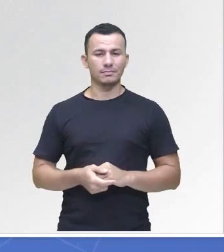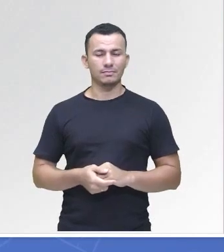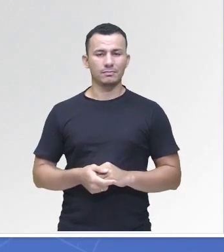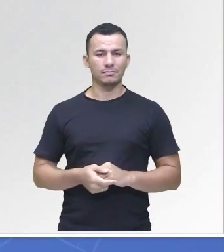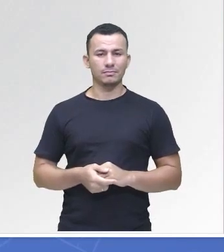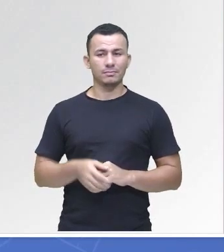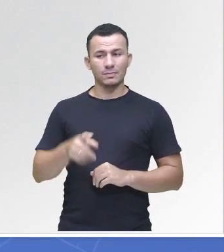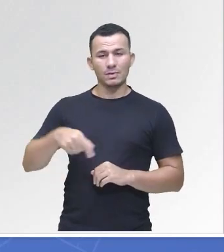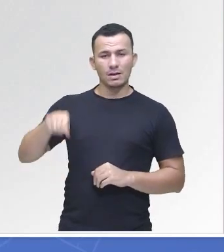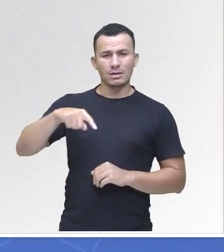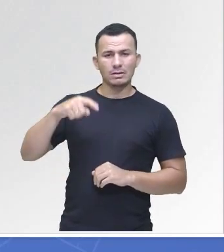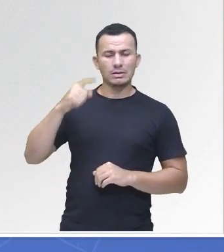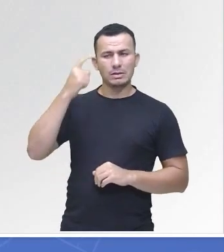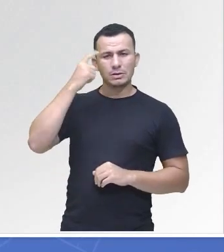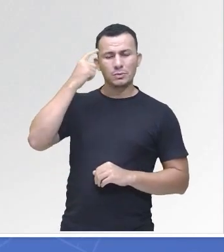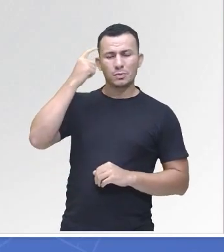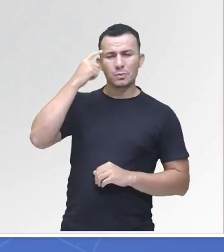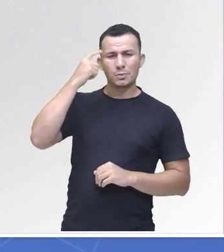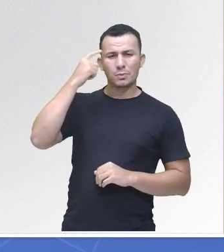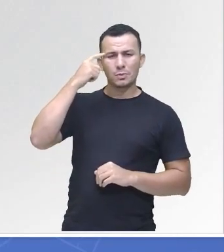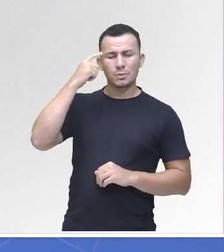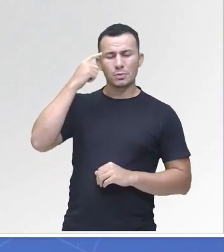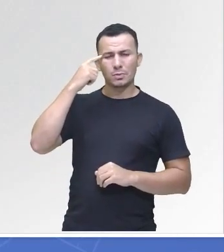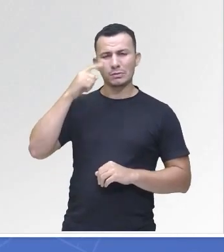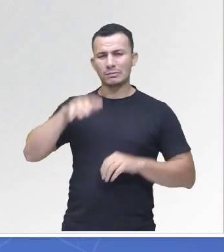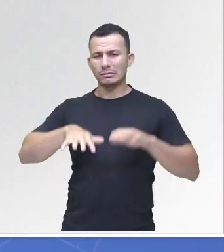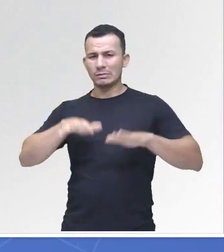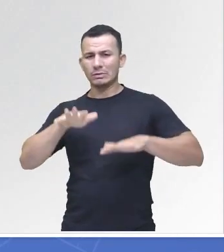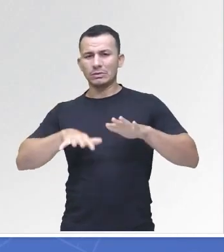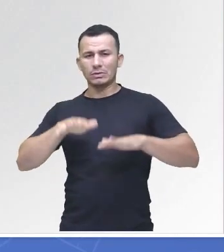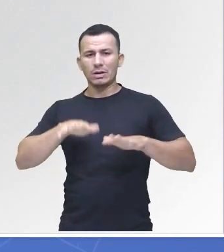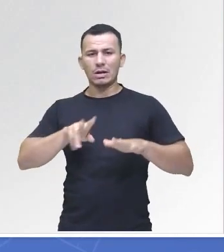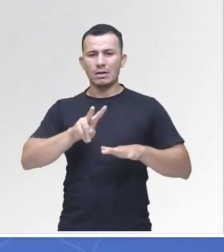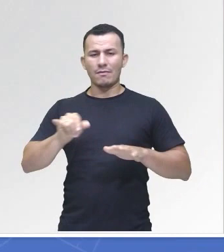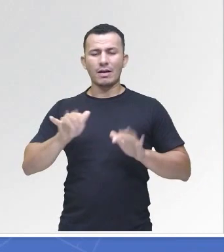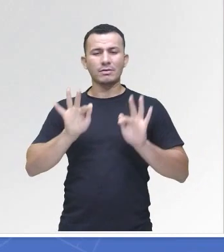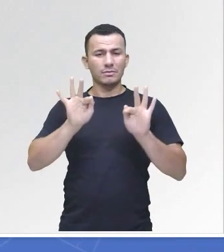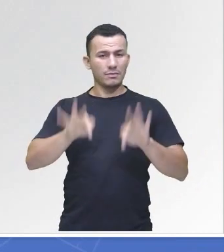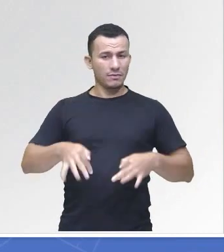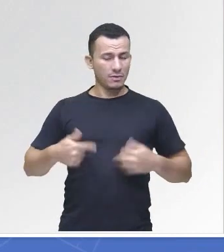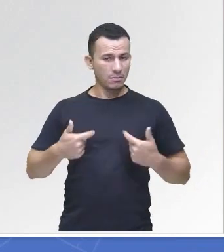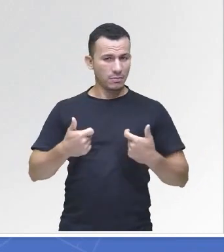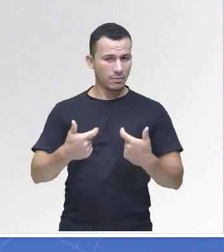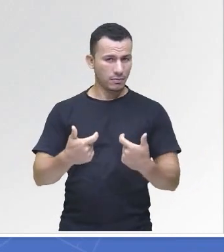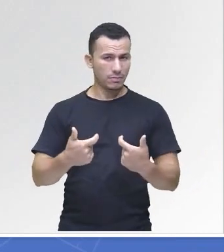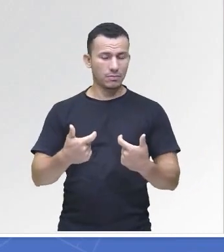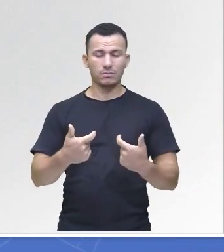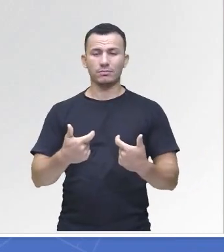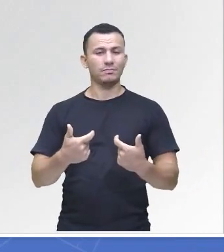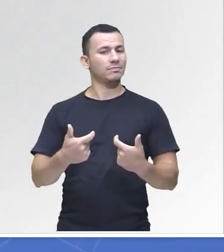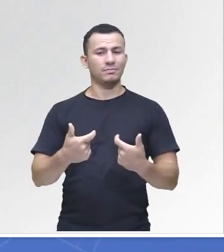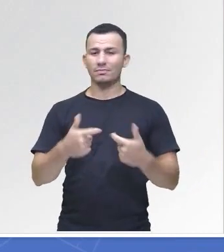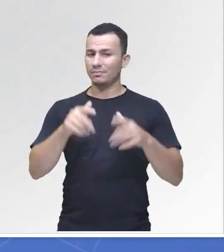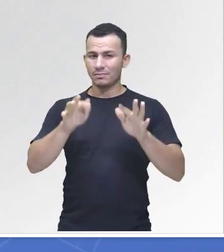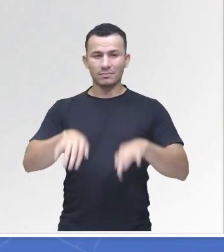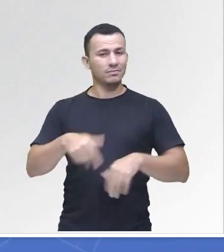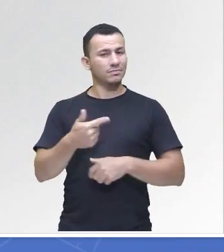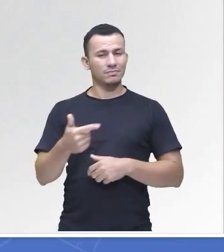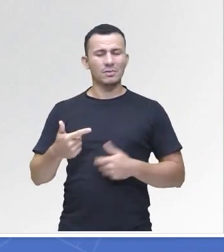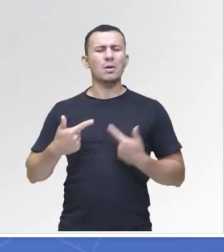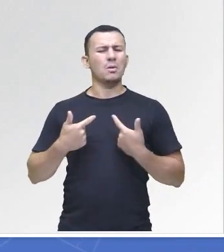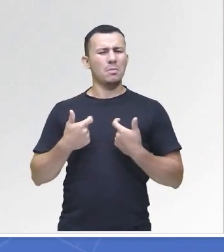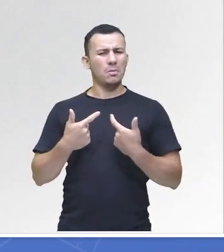todas as potências imaginaram que iriam chegar ao fim desse conflito rapidamente. Não foi o que ocorreu, eles